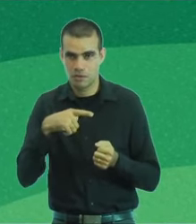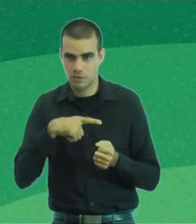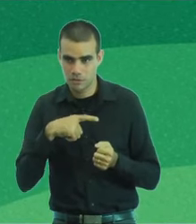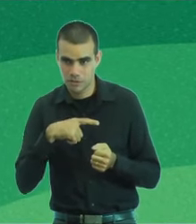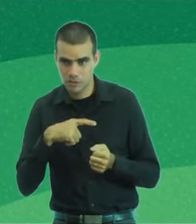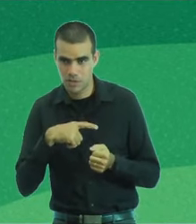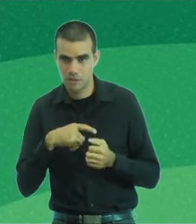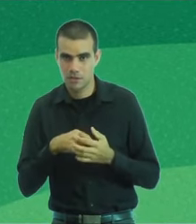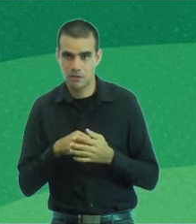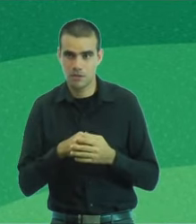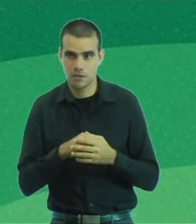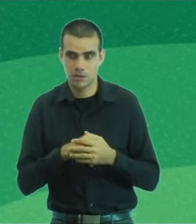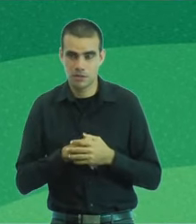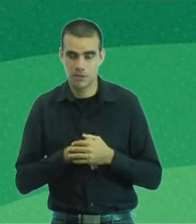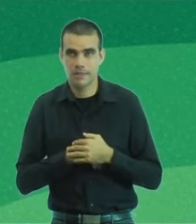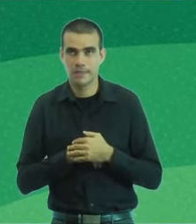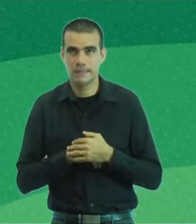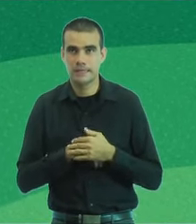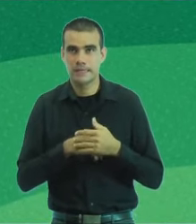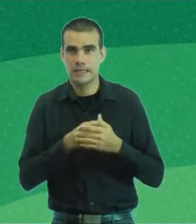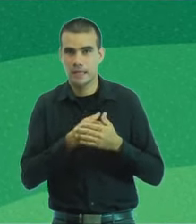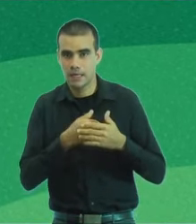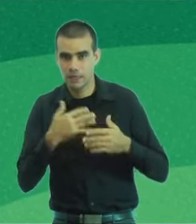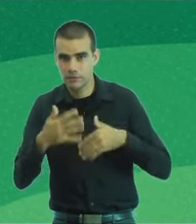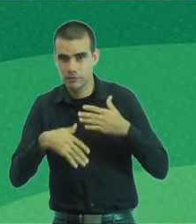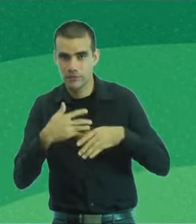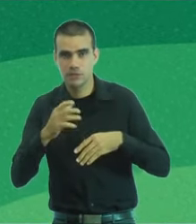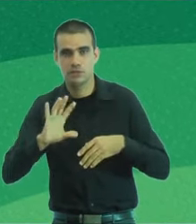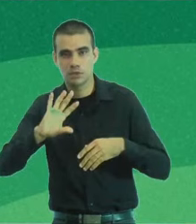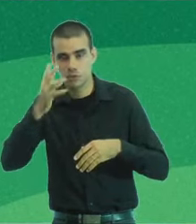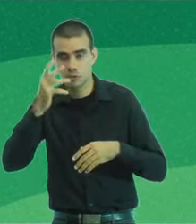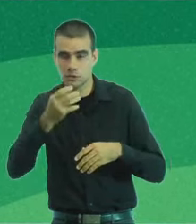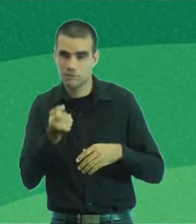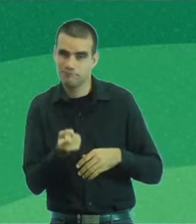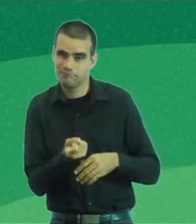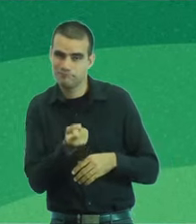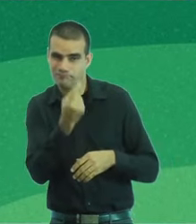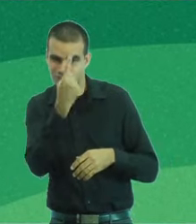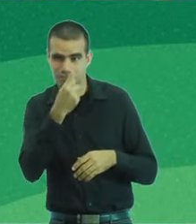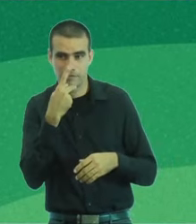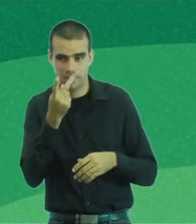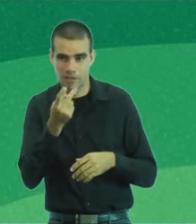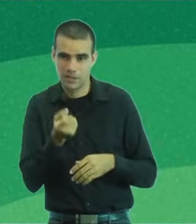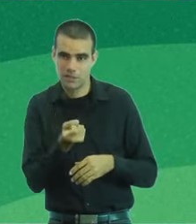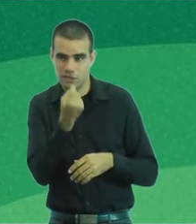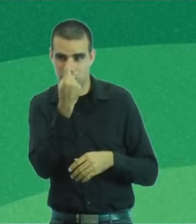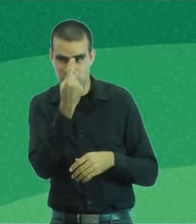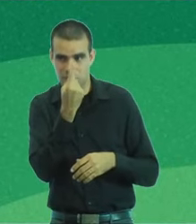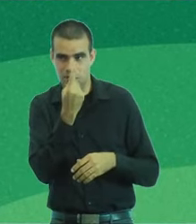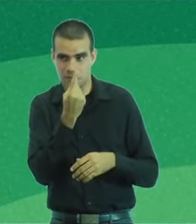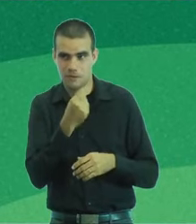Traz umas coisas que são estranhas de lidar eu diria assim